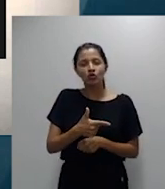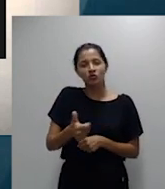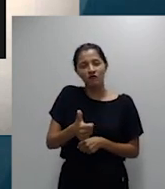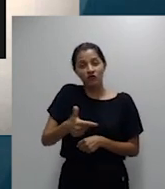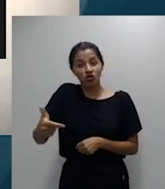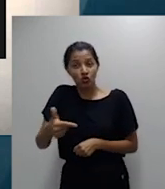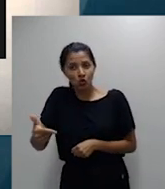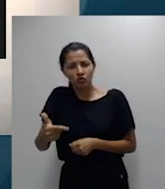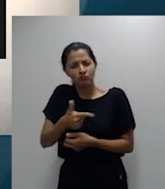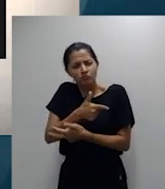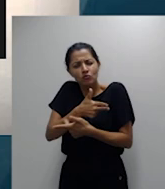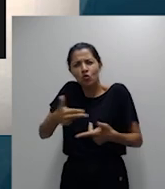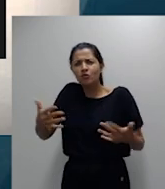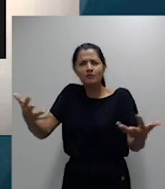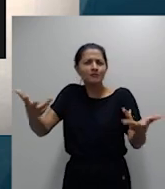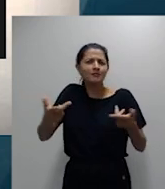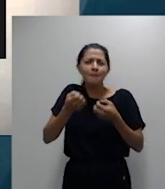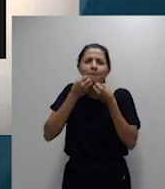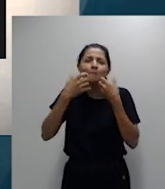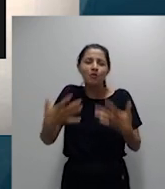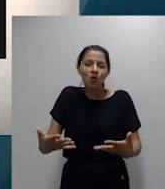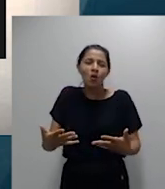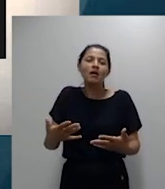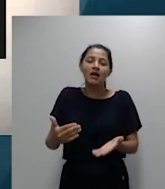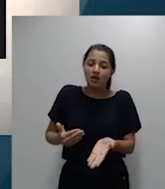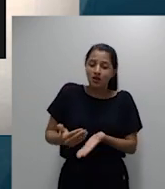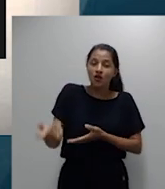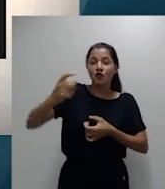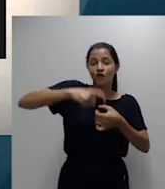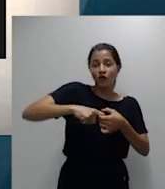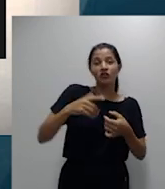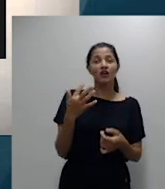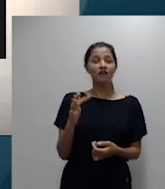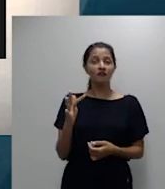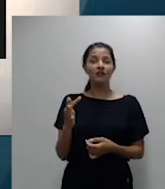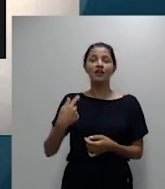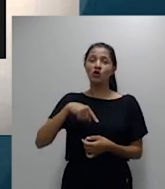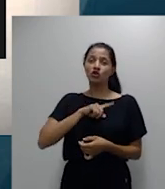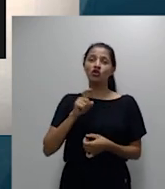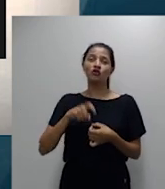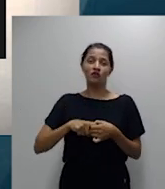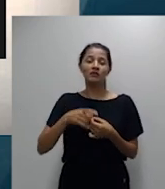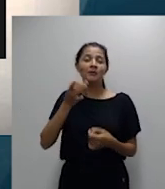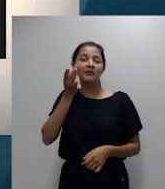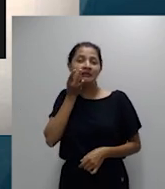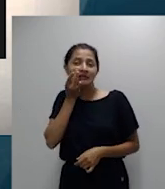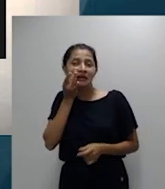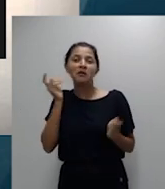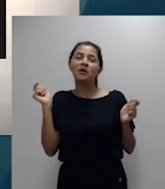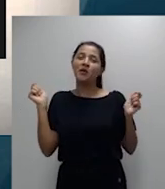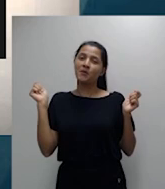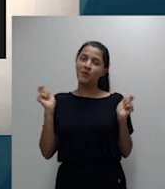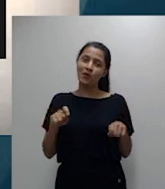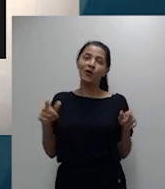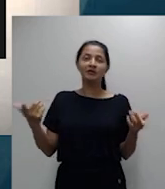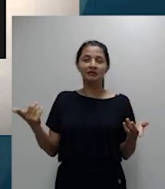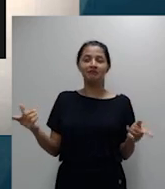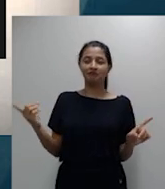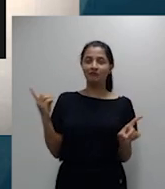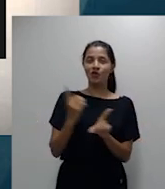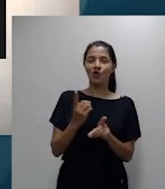boas agora a partir de fevereiro no nosso reencontro presencial e que possa Realmente esse reencontro